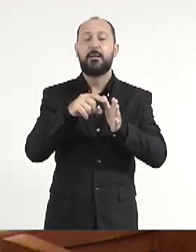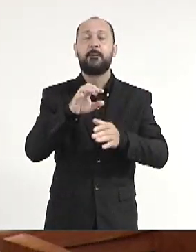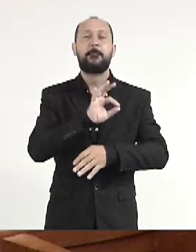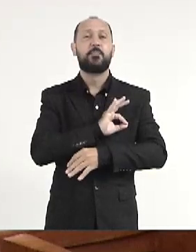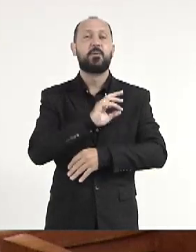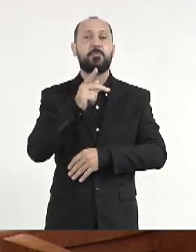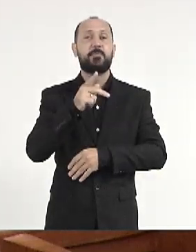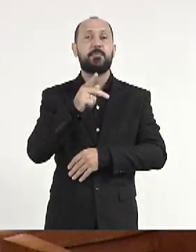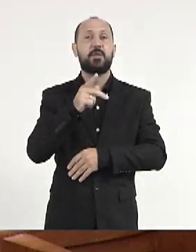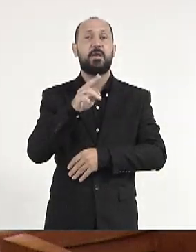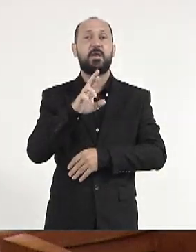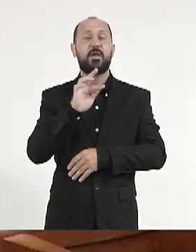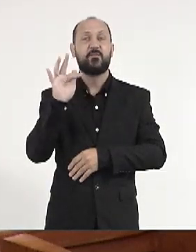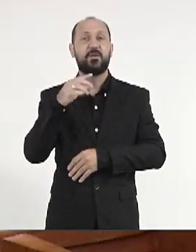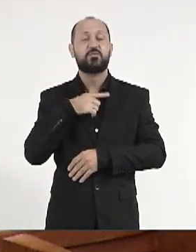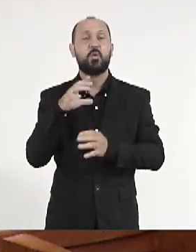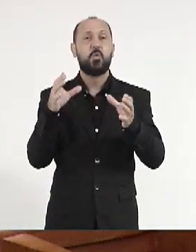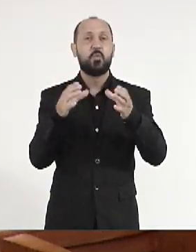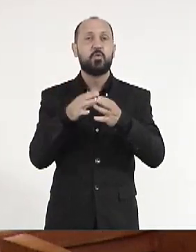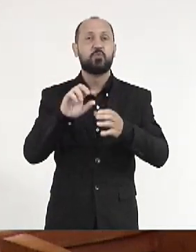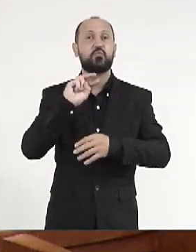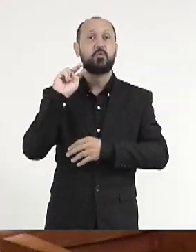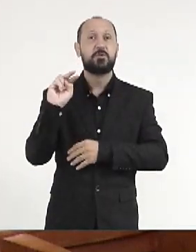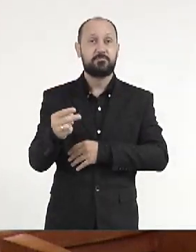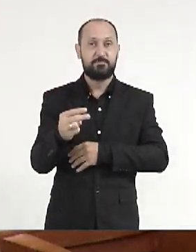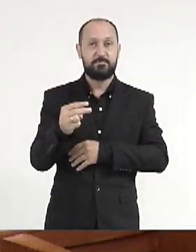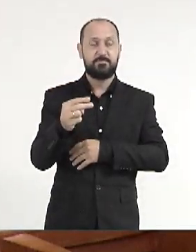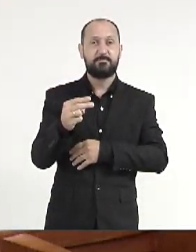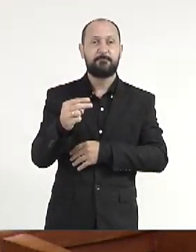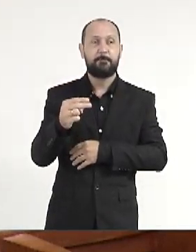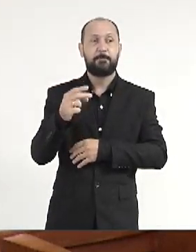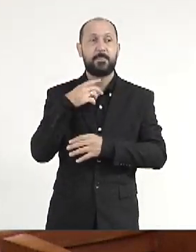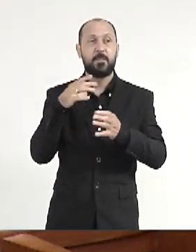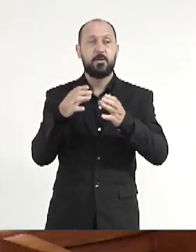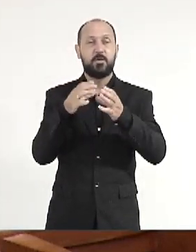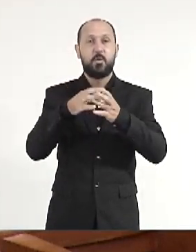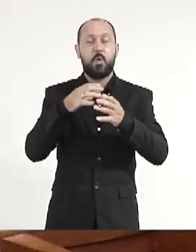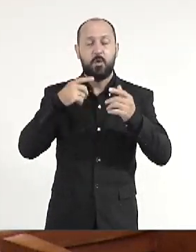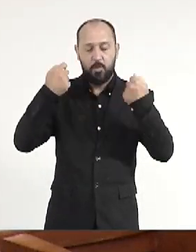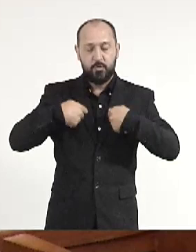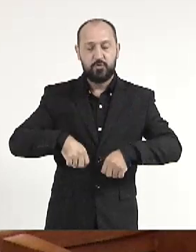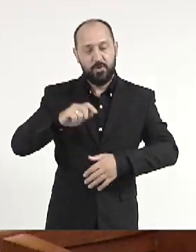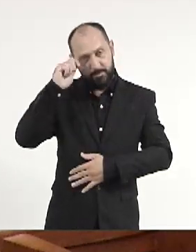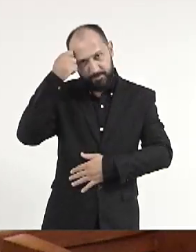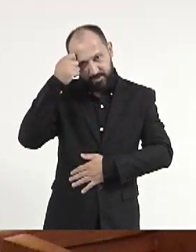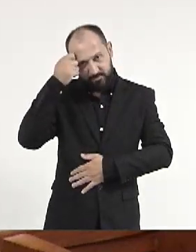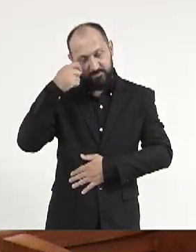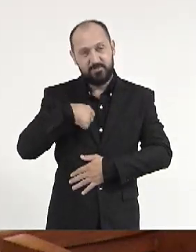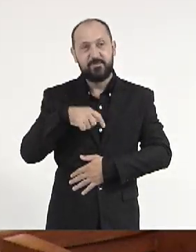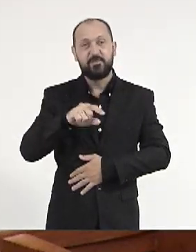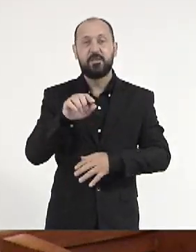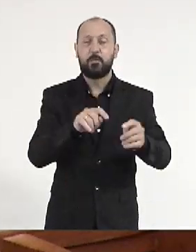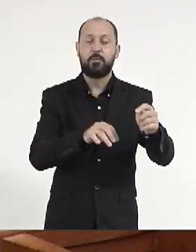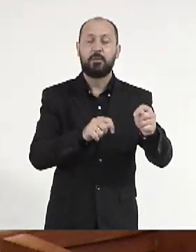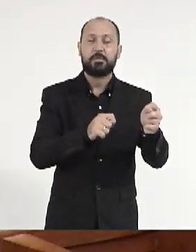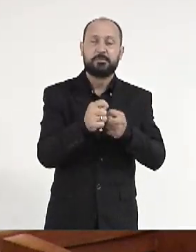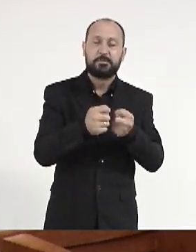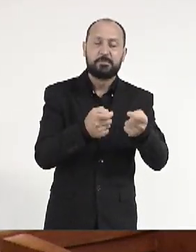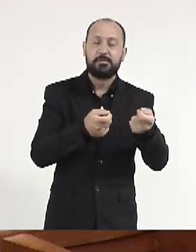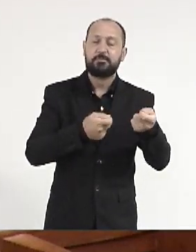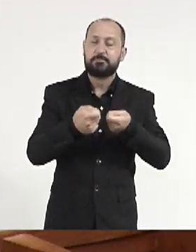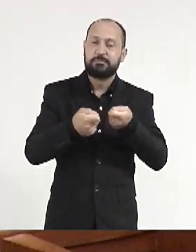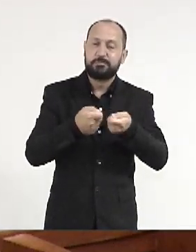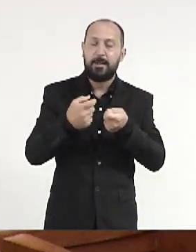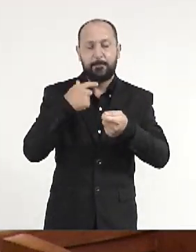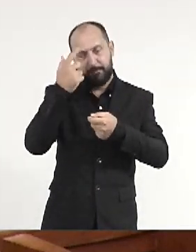estão identificando que havia um grupo de mais de 2.500 militares chamado Kid Pretos, que são as pessoas que estão articulando e